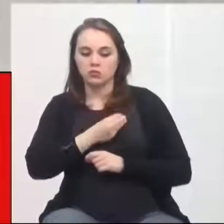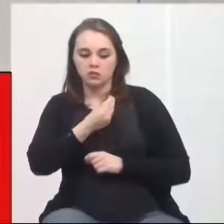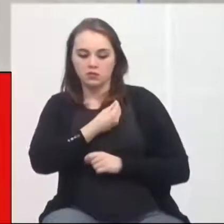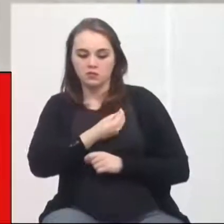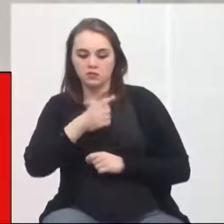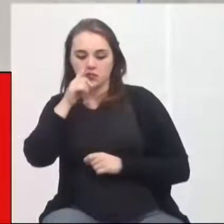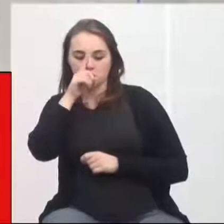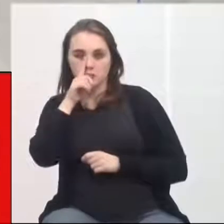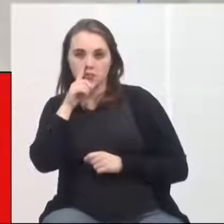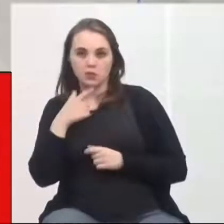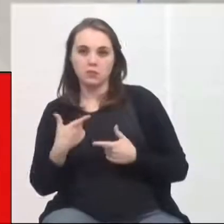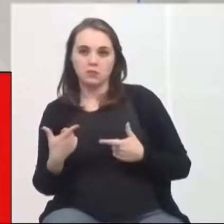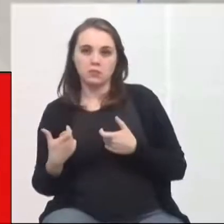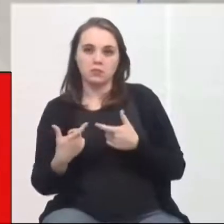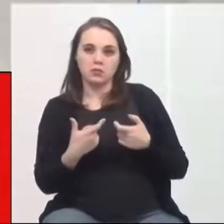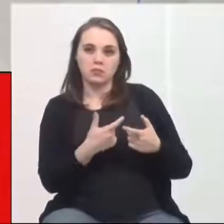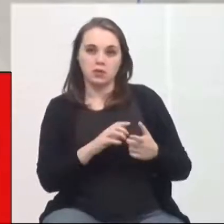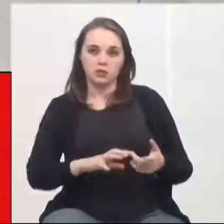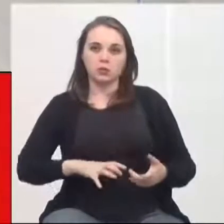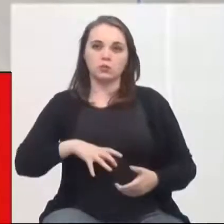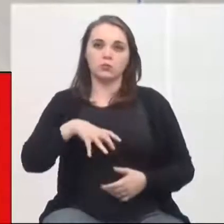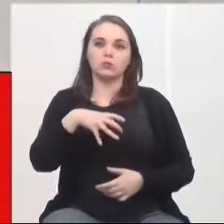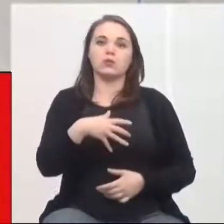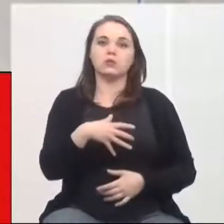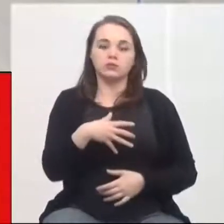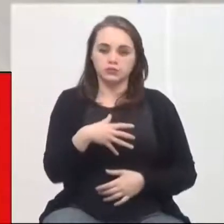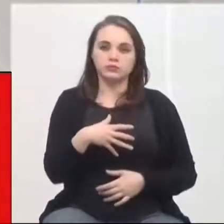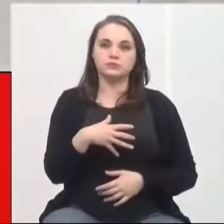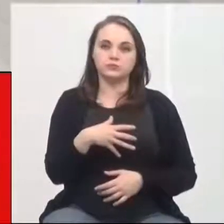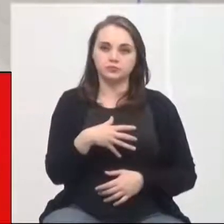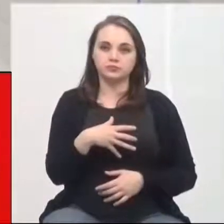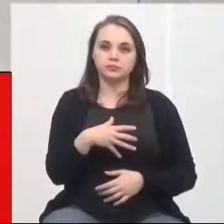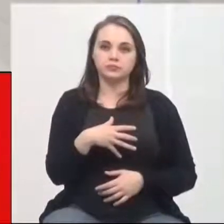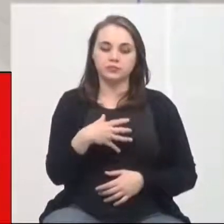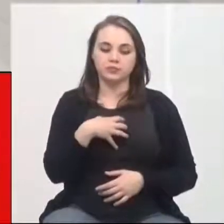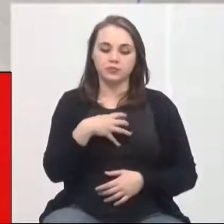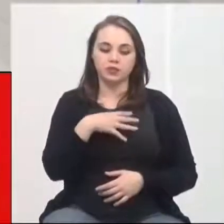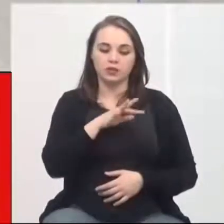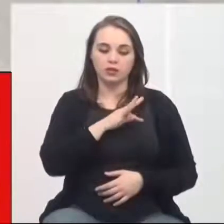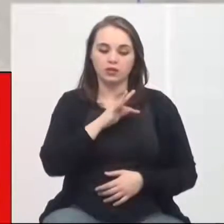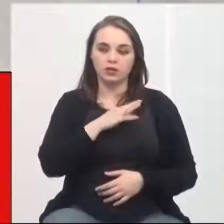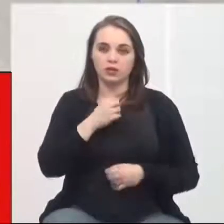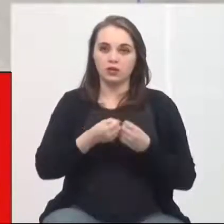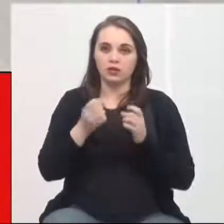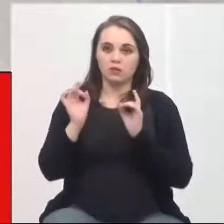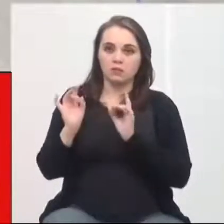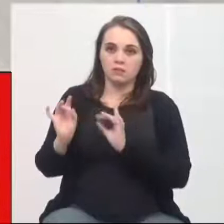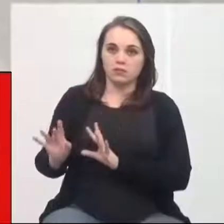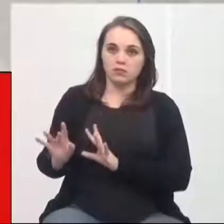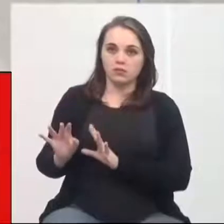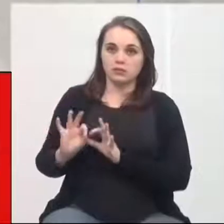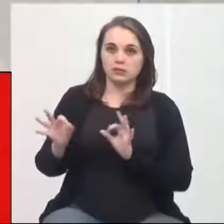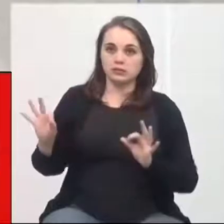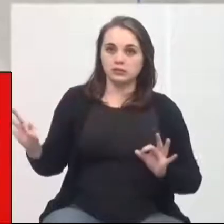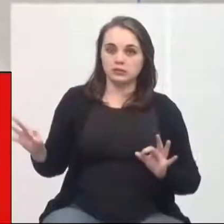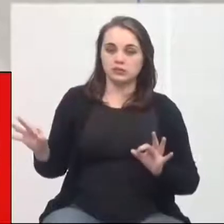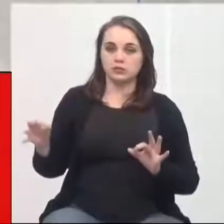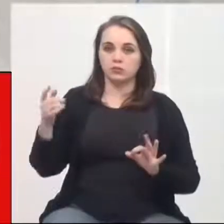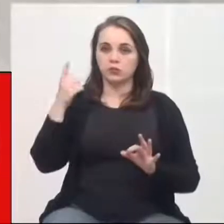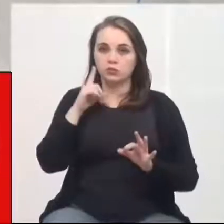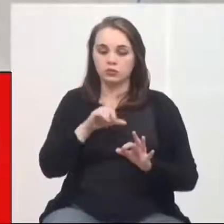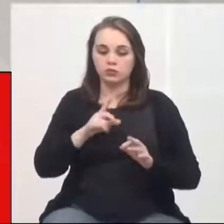risco, numa ação típica de bravura, deslocaram de forma técnica, deixando as viaturas em locais distantes para que